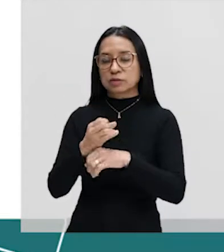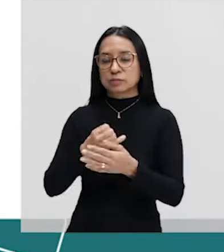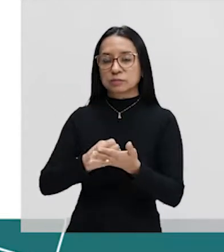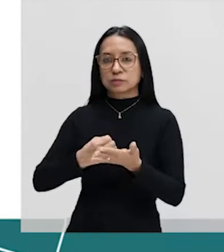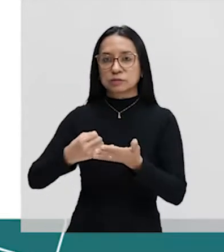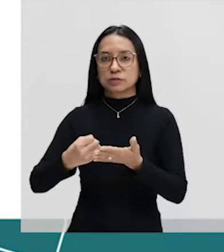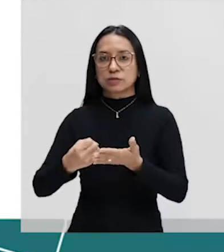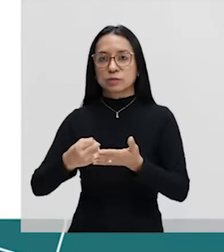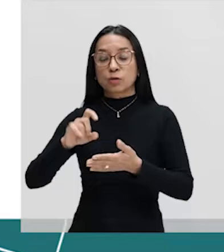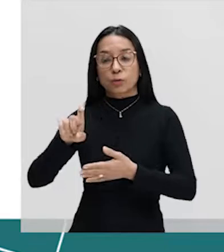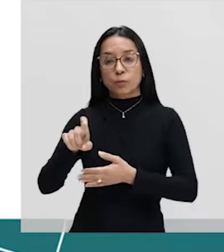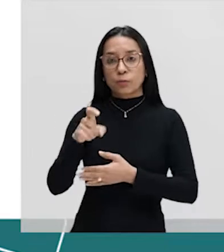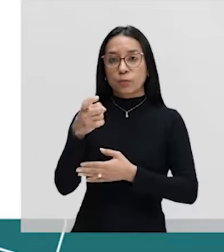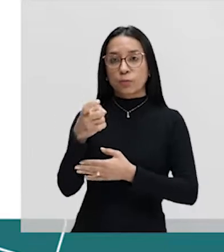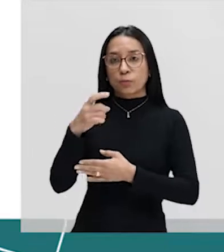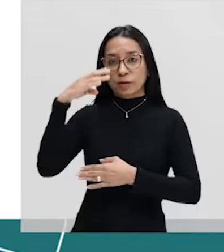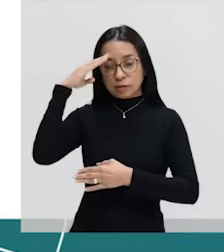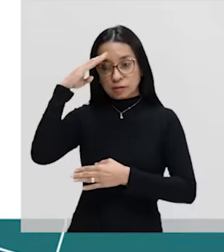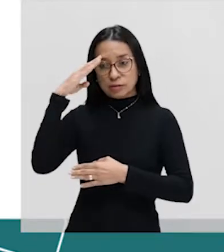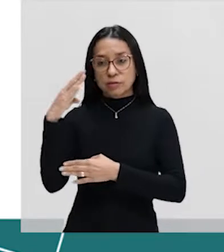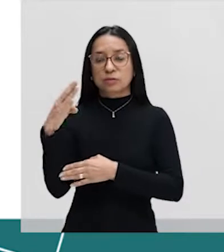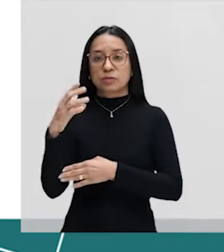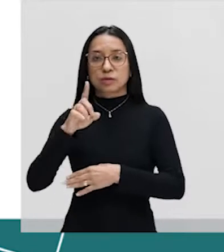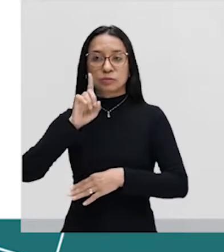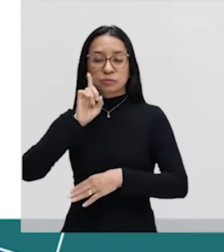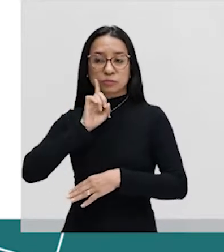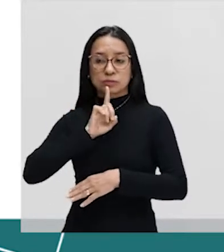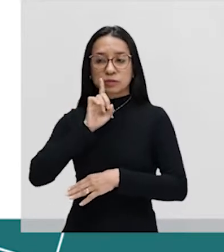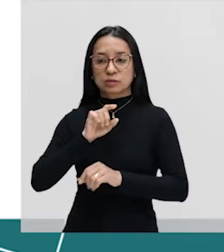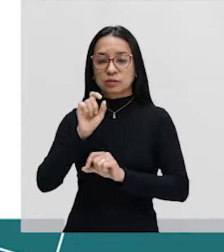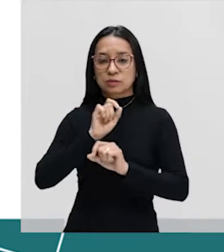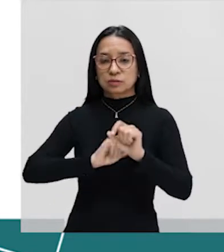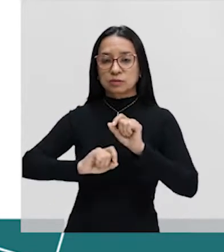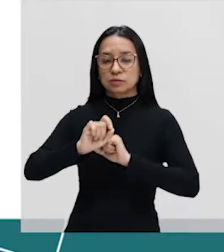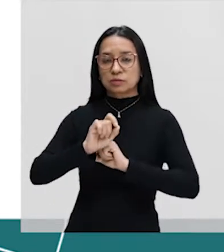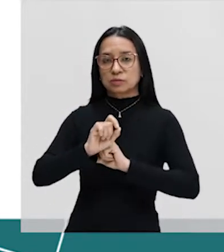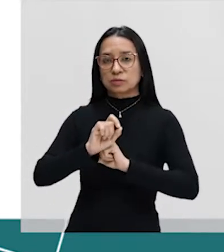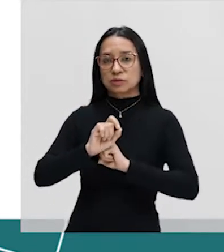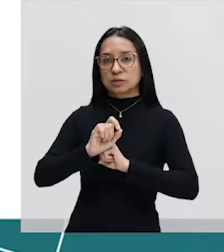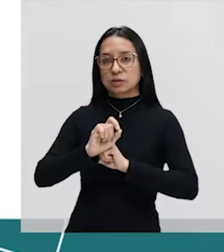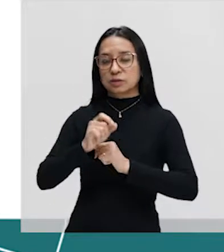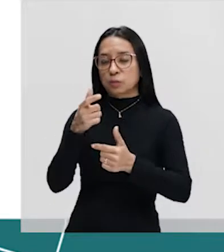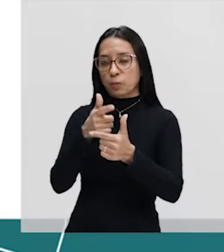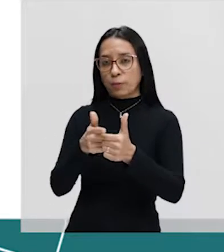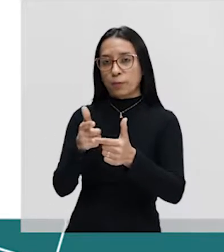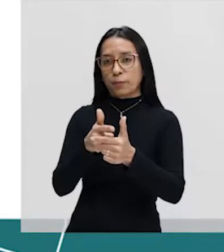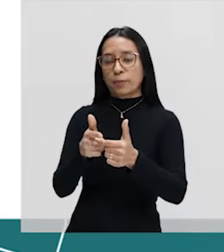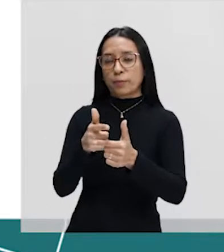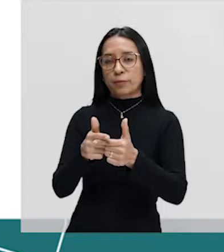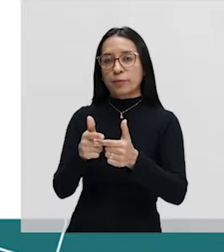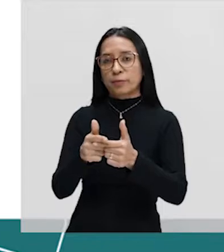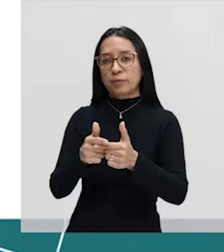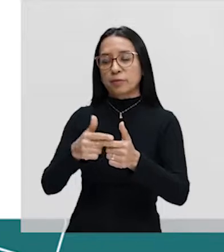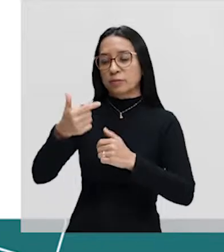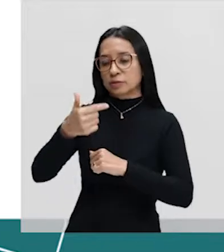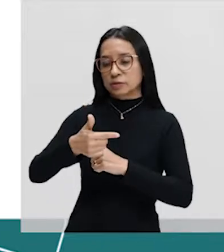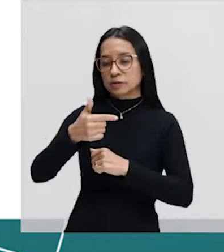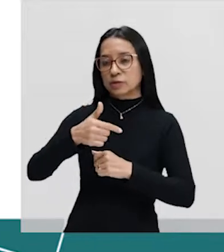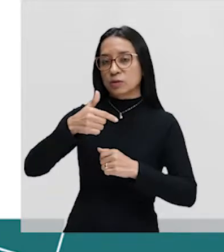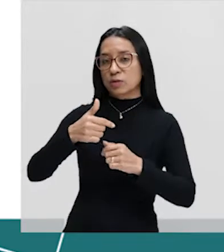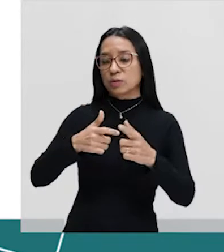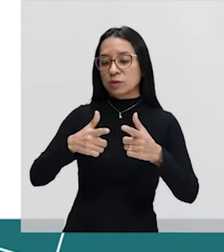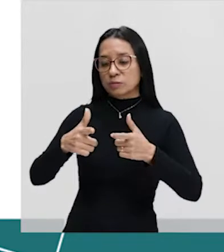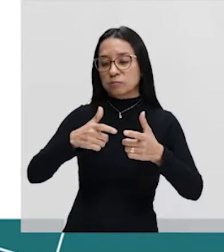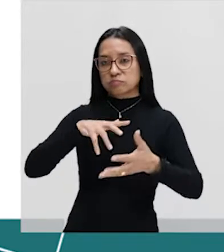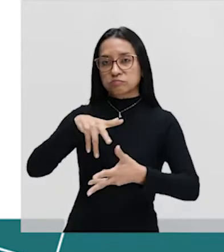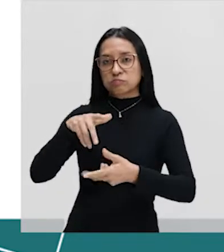inicialmente por ex-soldados norte-americanos que haviam saído feridos da Segunda Guerra Mundial, o basquete em cadeira